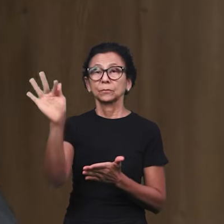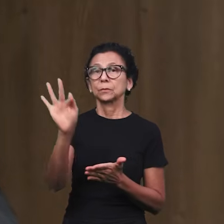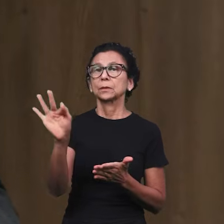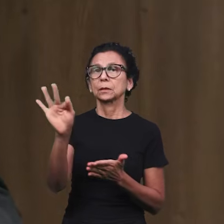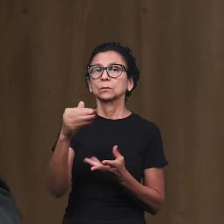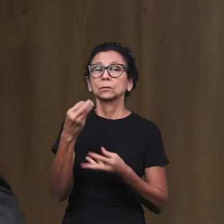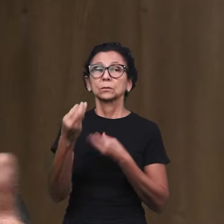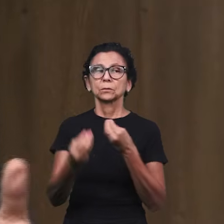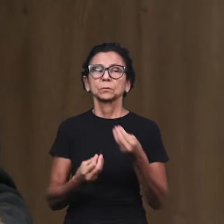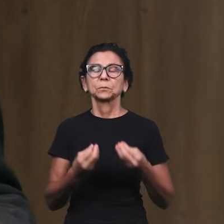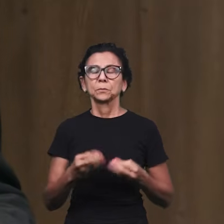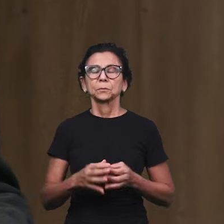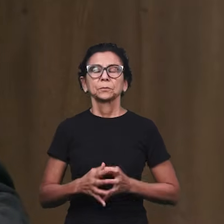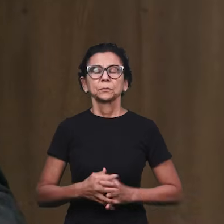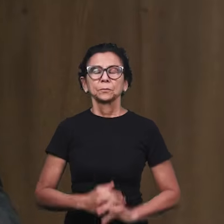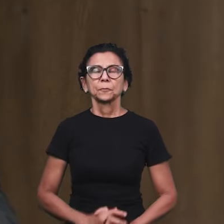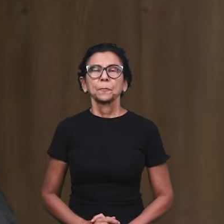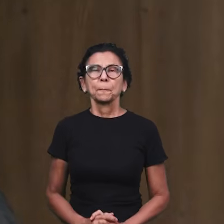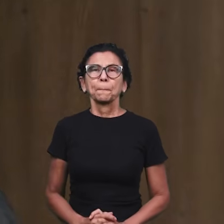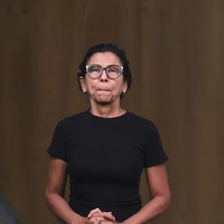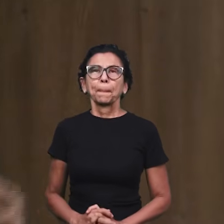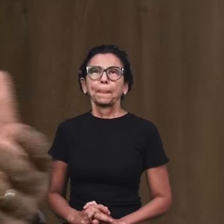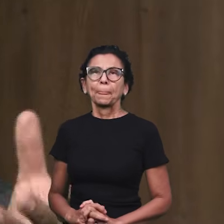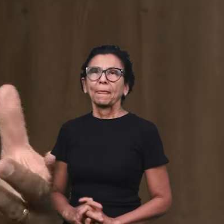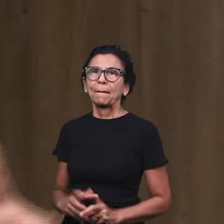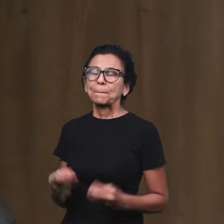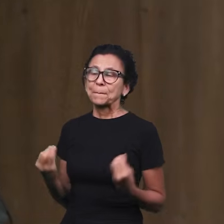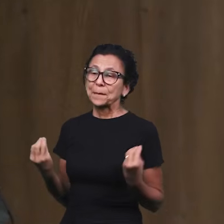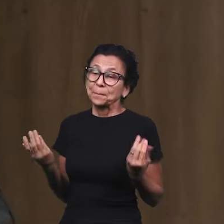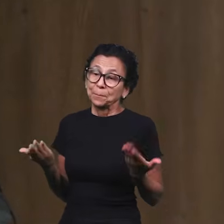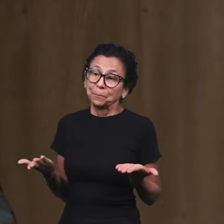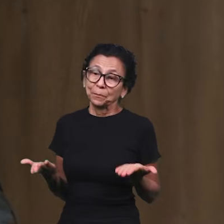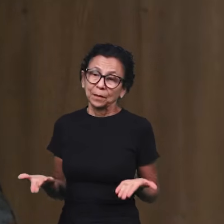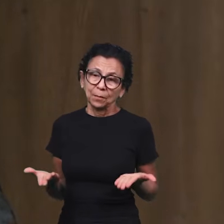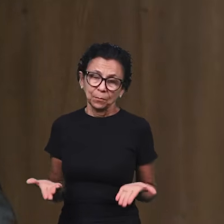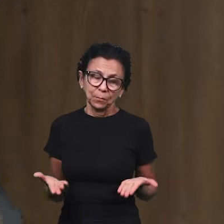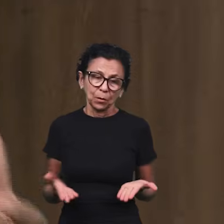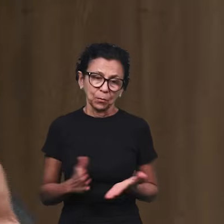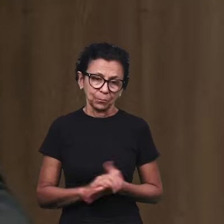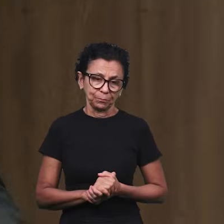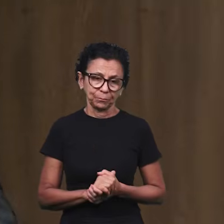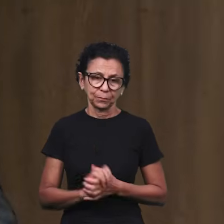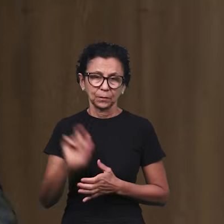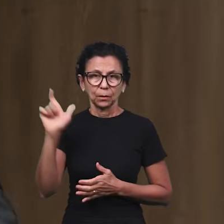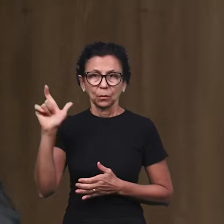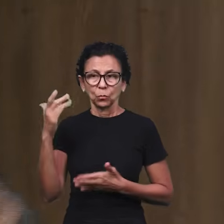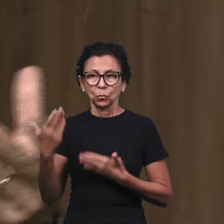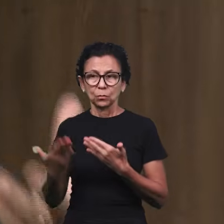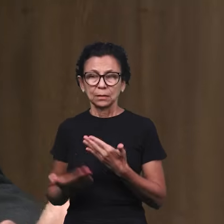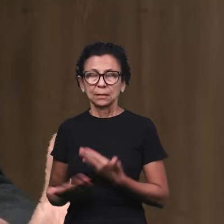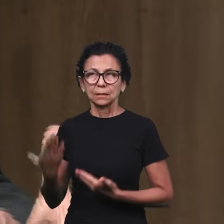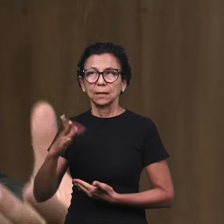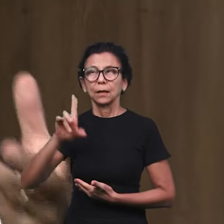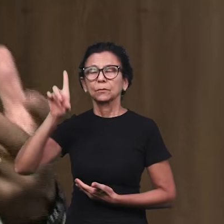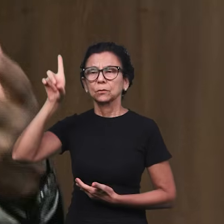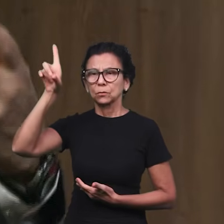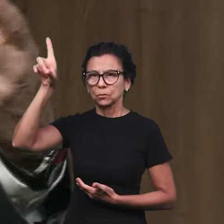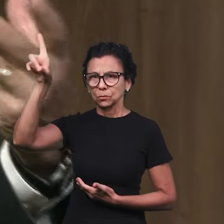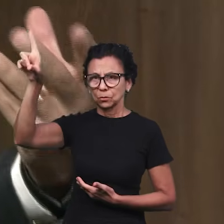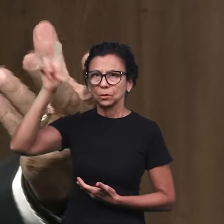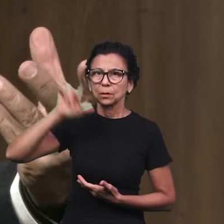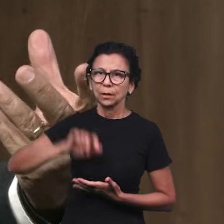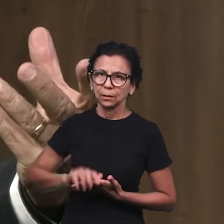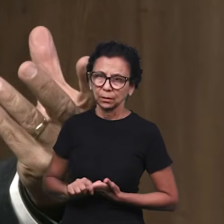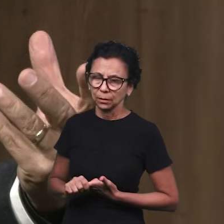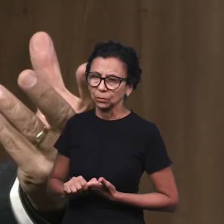não há ninguém como o servo de Deus, como o cristão integrado